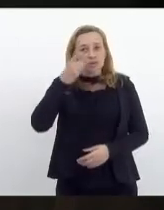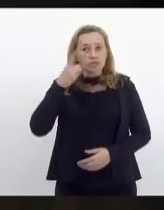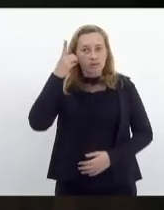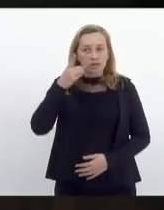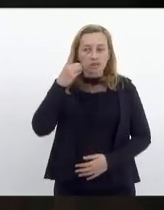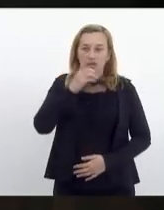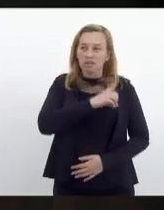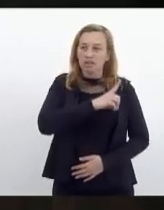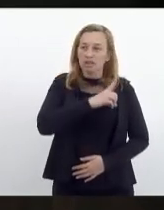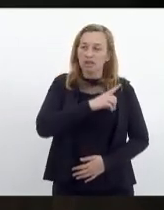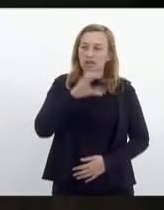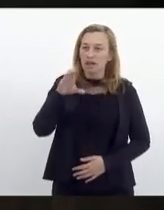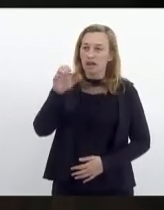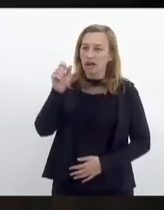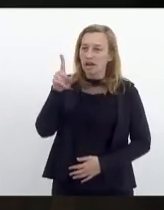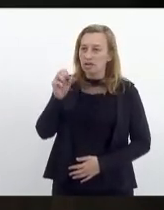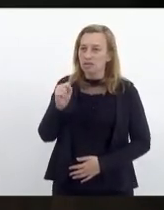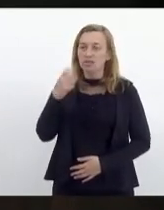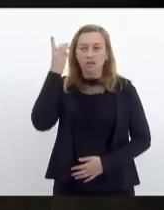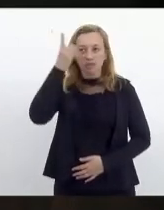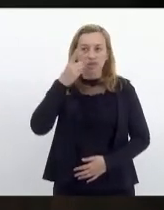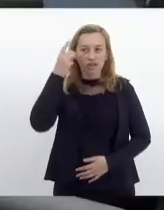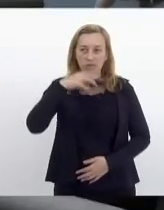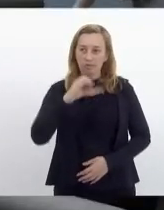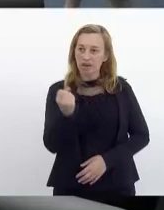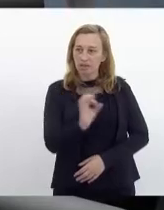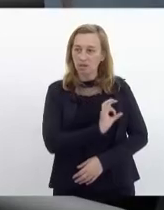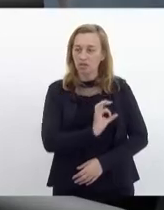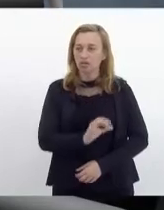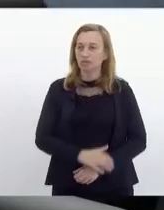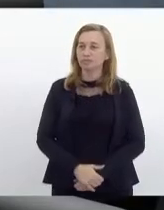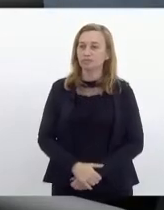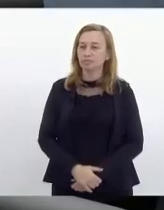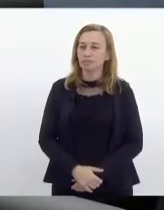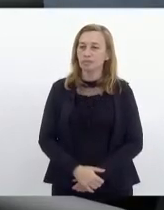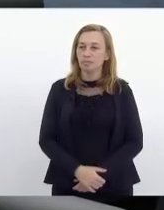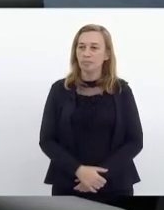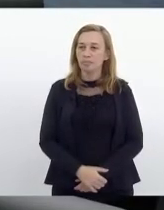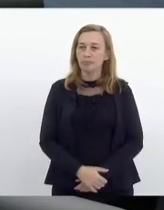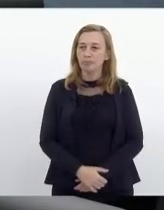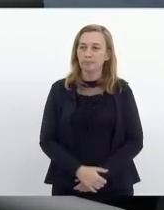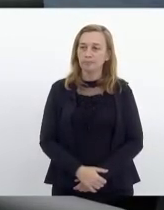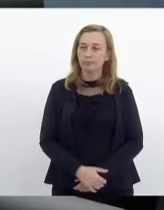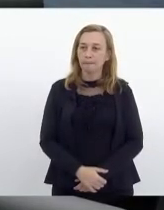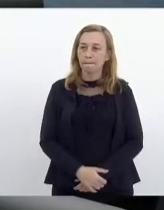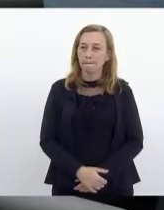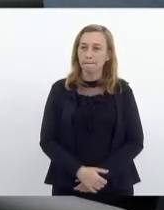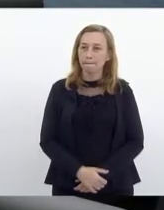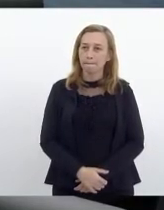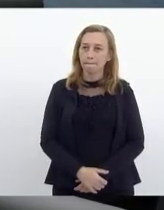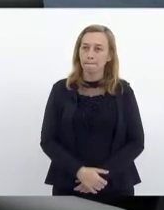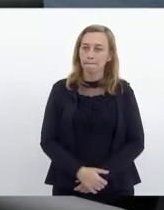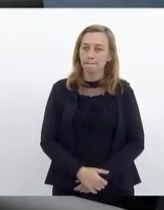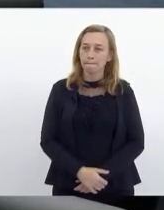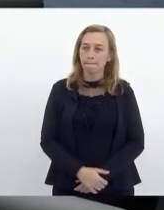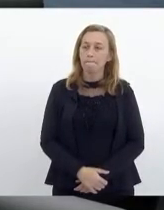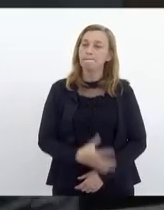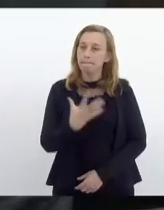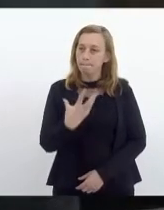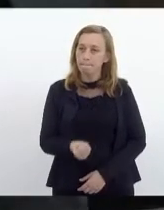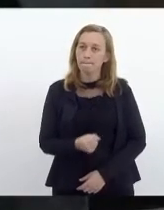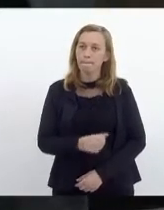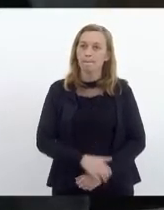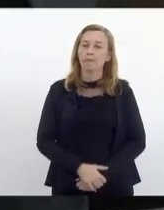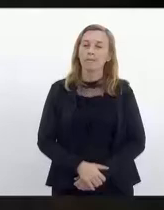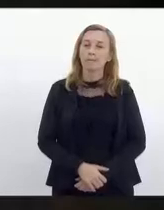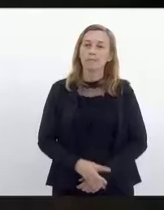Carlos Augusto. Deputada Marta Rocha. Parecer favorável.